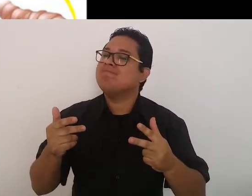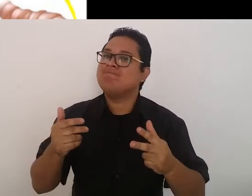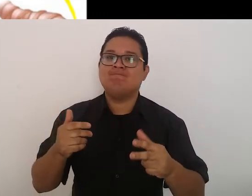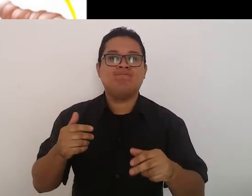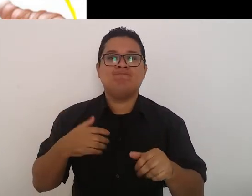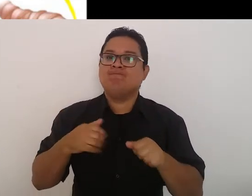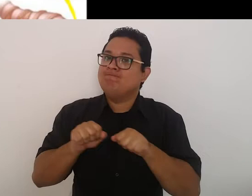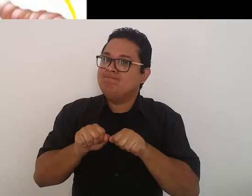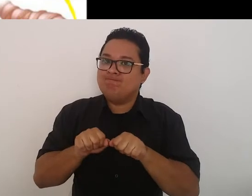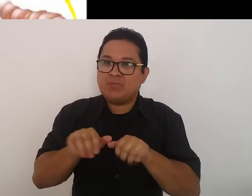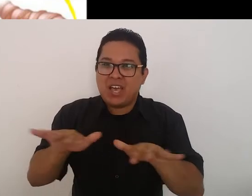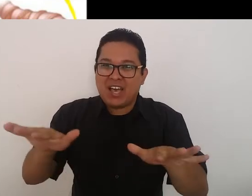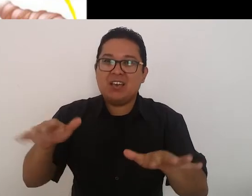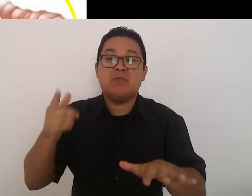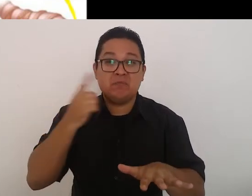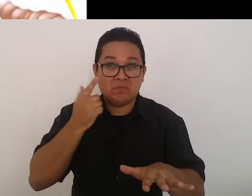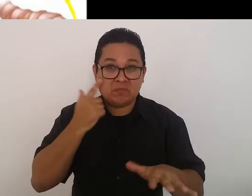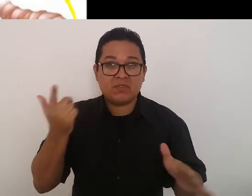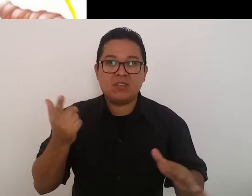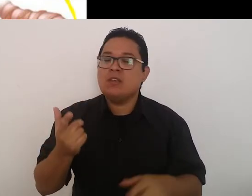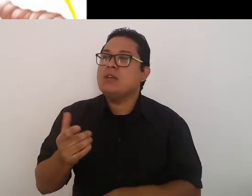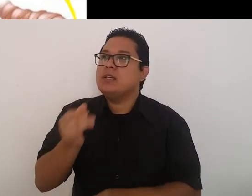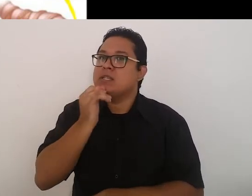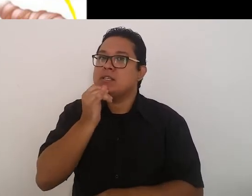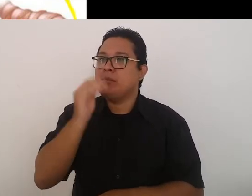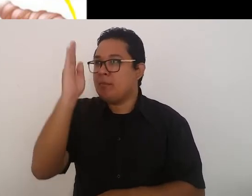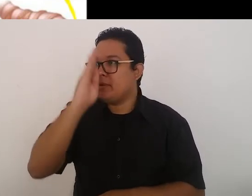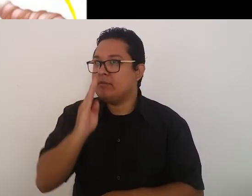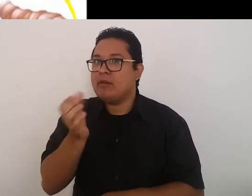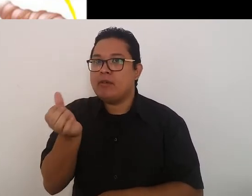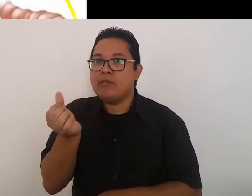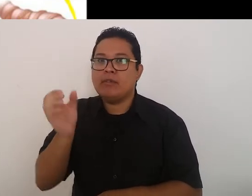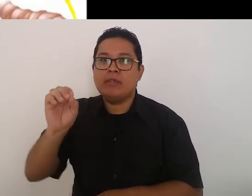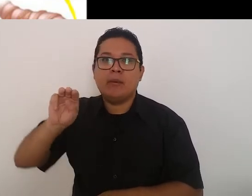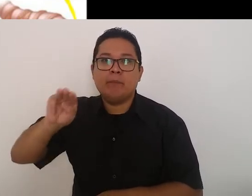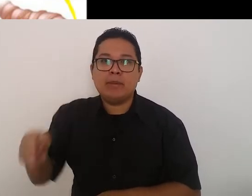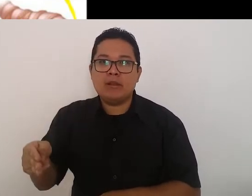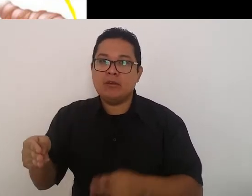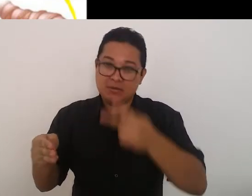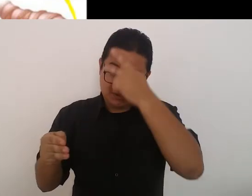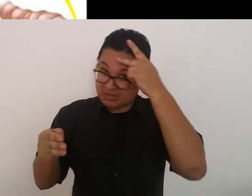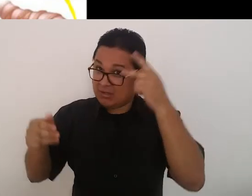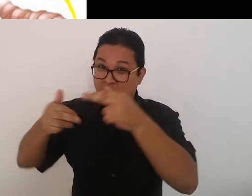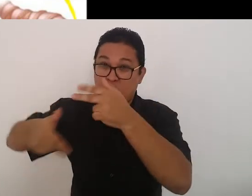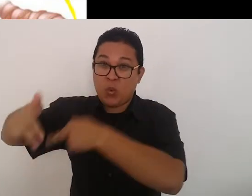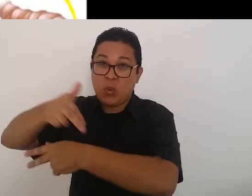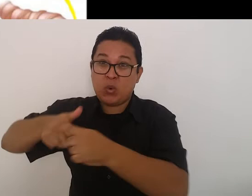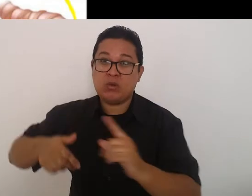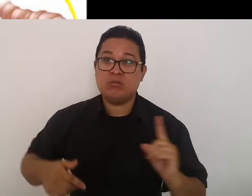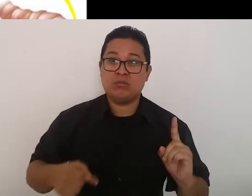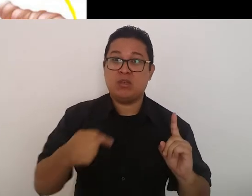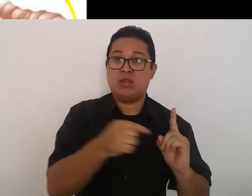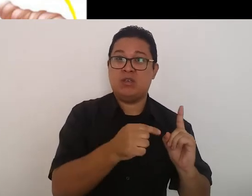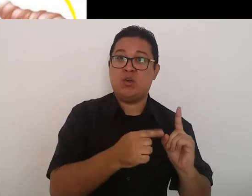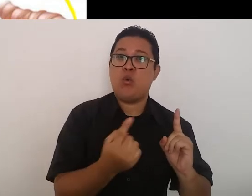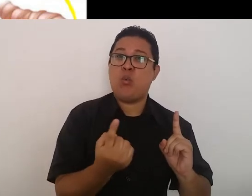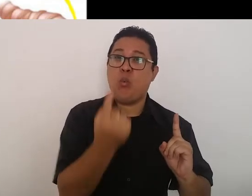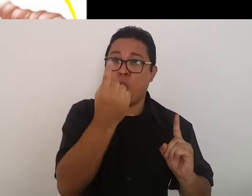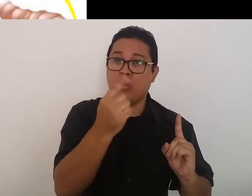brasileiros e aí só 1% tem problema, você já tem um problema numa quantidade significativa de